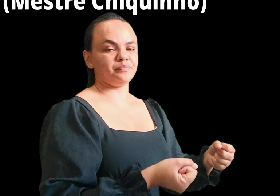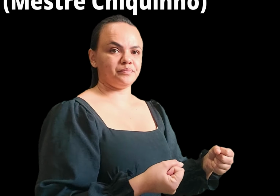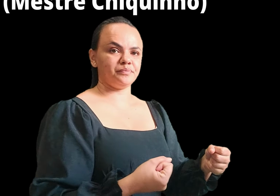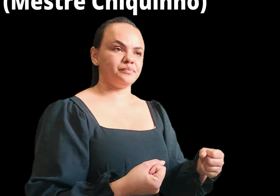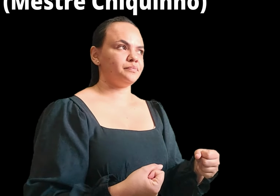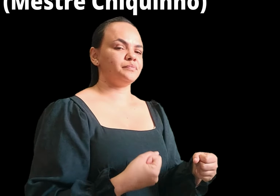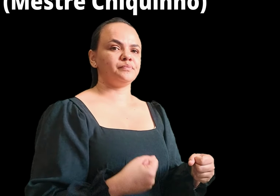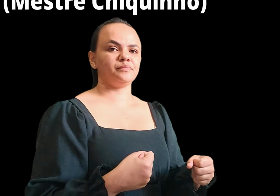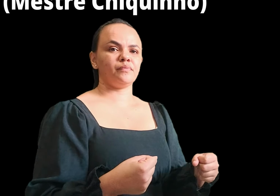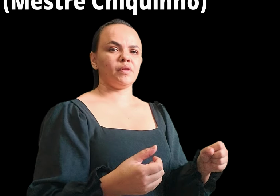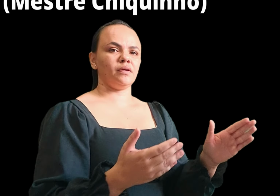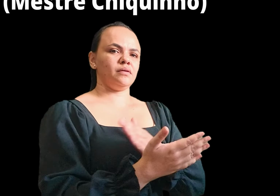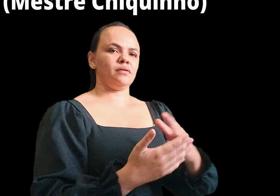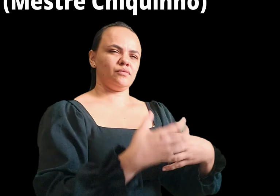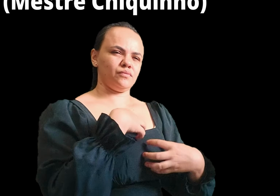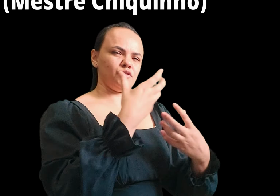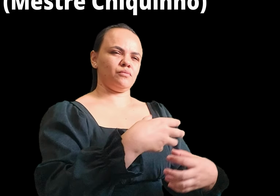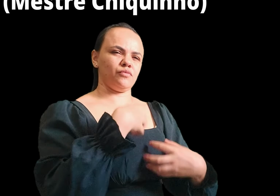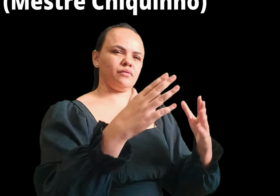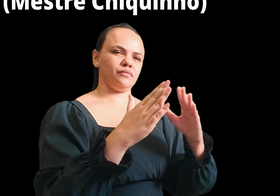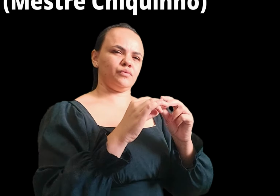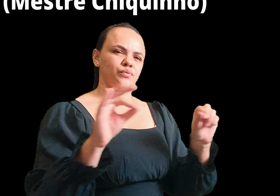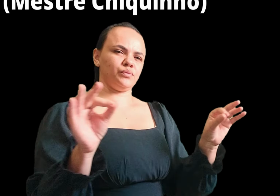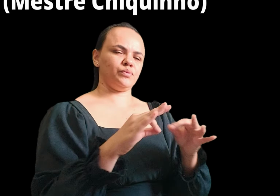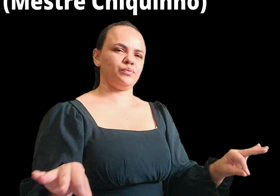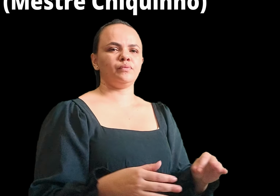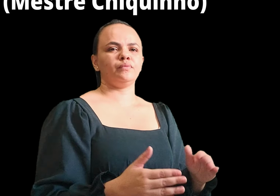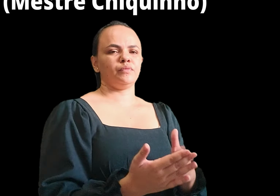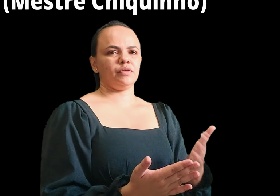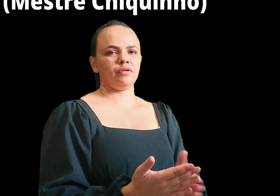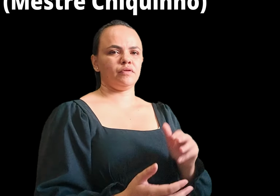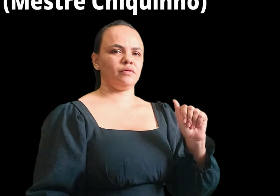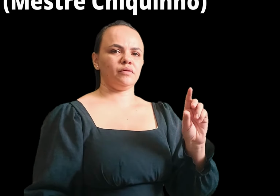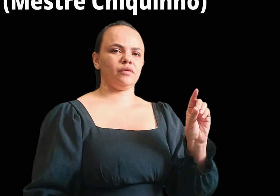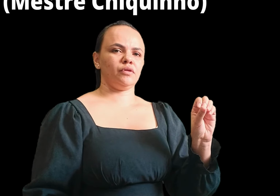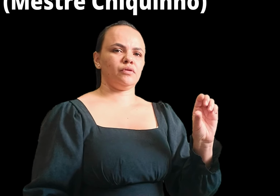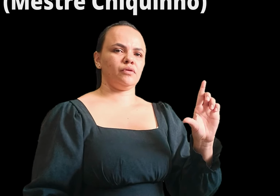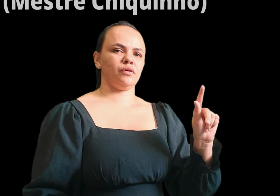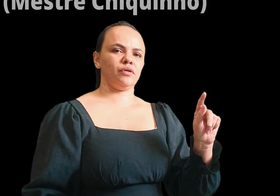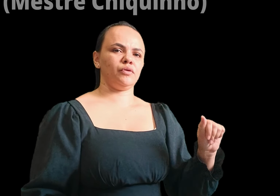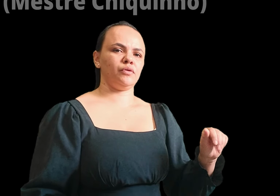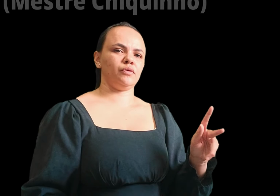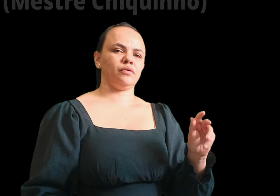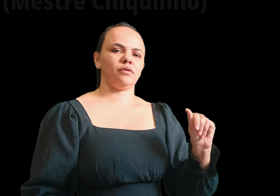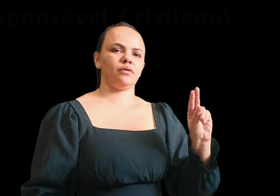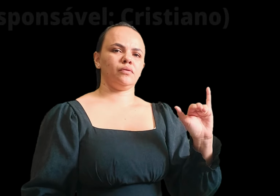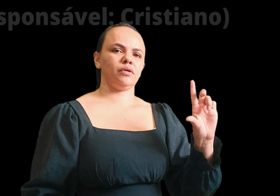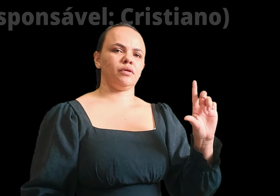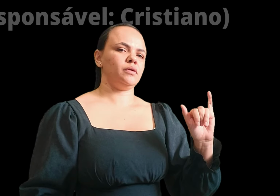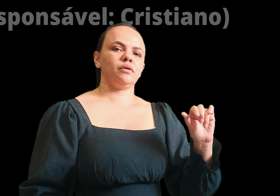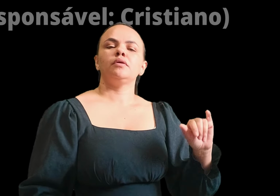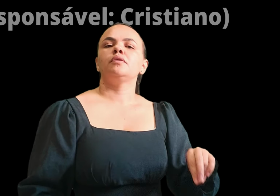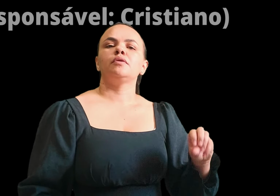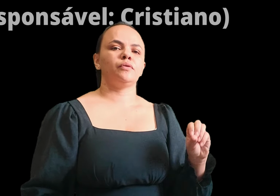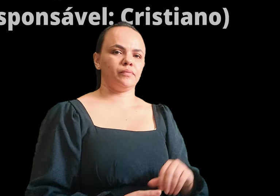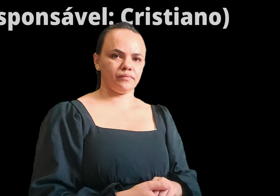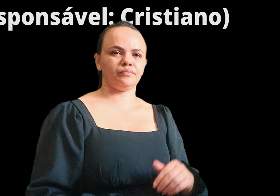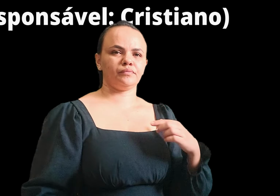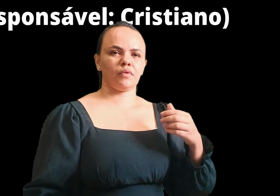de alguns versos desse livrinho de Adolfo Paulino lançado no Centenário de luí Gomes